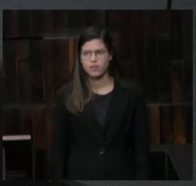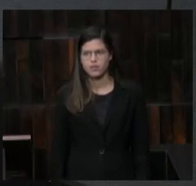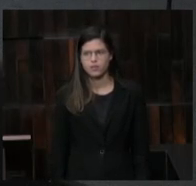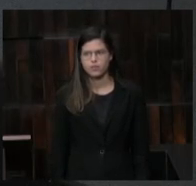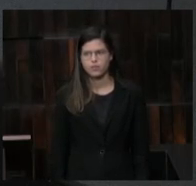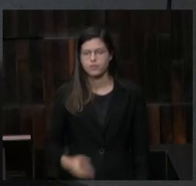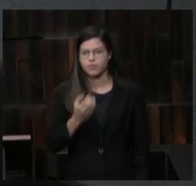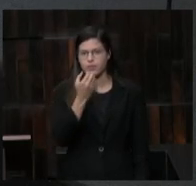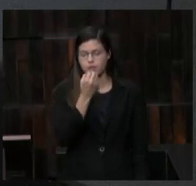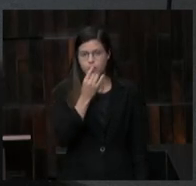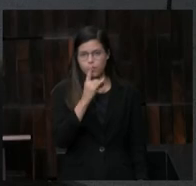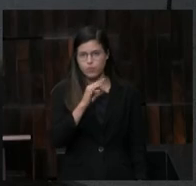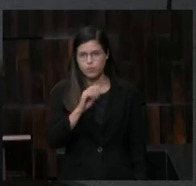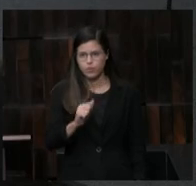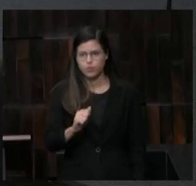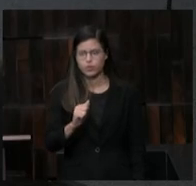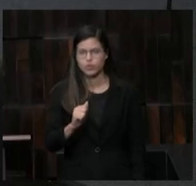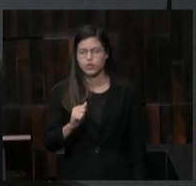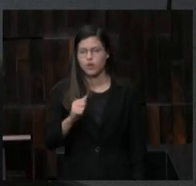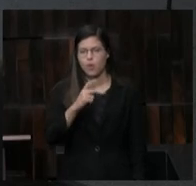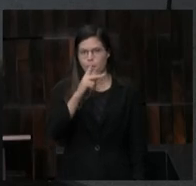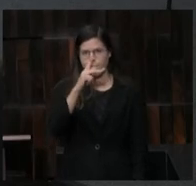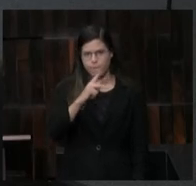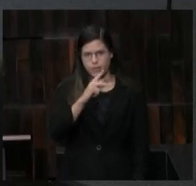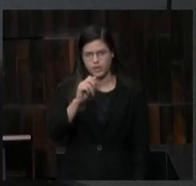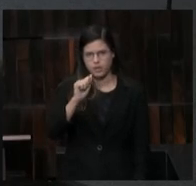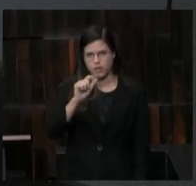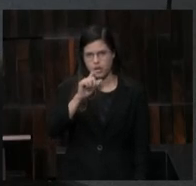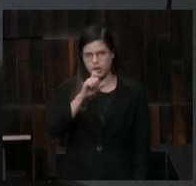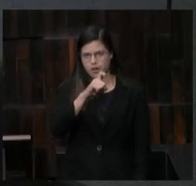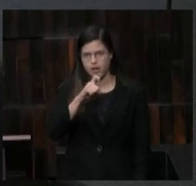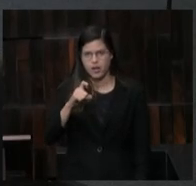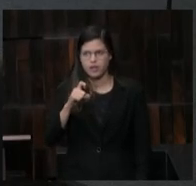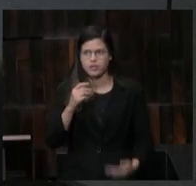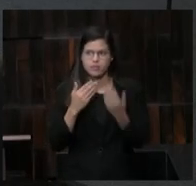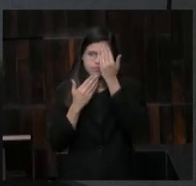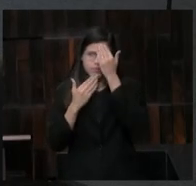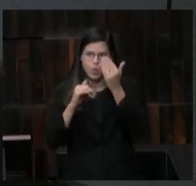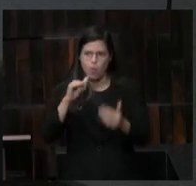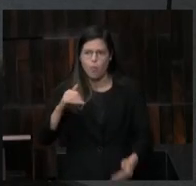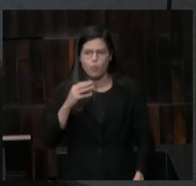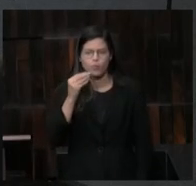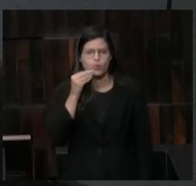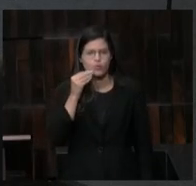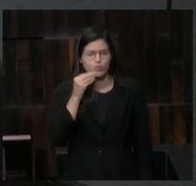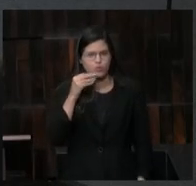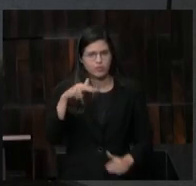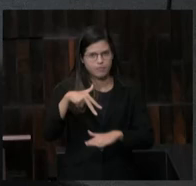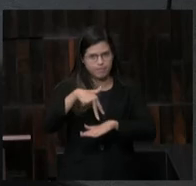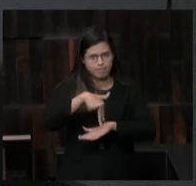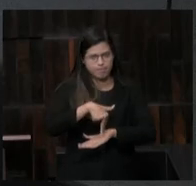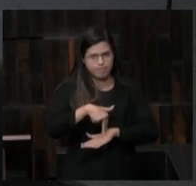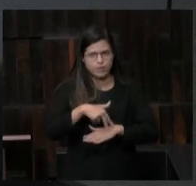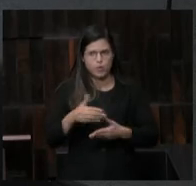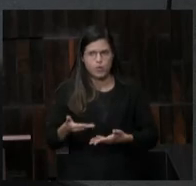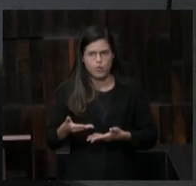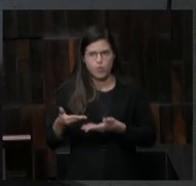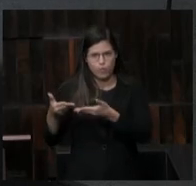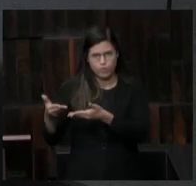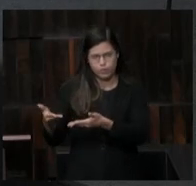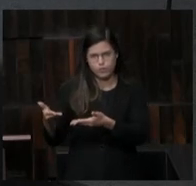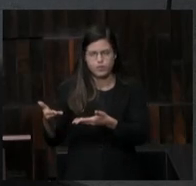Bom dia. Eu sou o padre Alex. Agradeço a oportunidade de estar aqui hoje, a convite do nosso Vossa